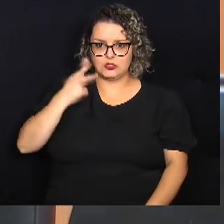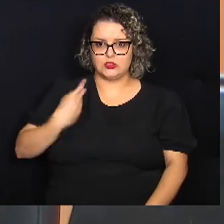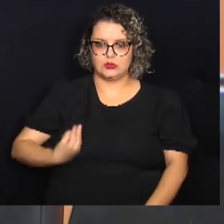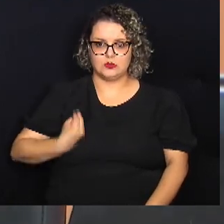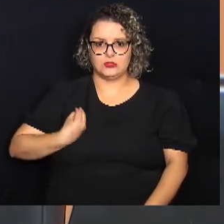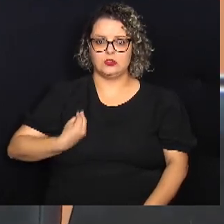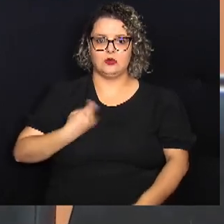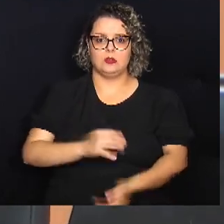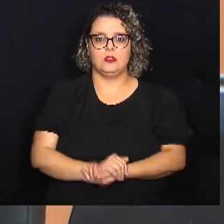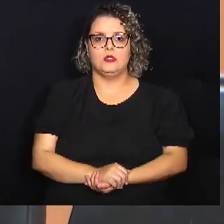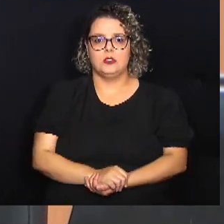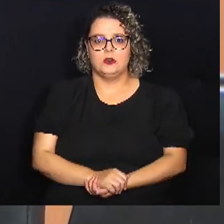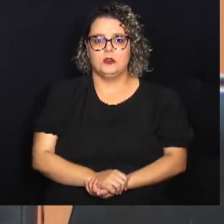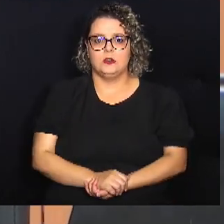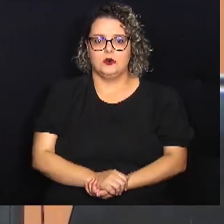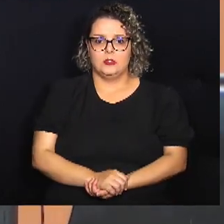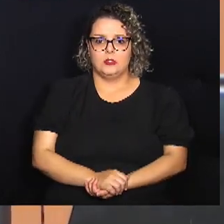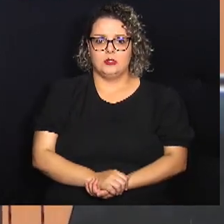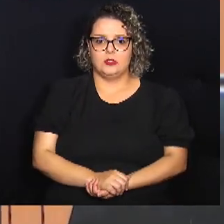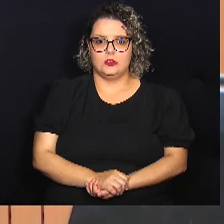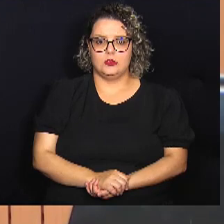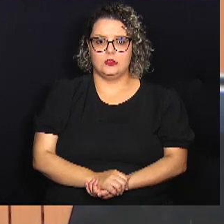presentes.